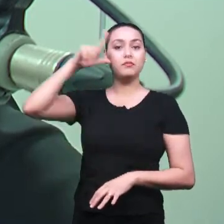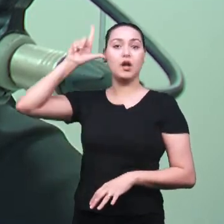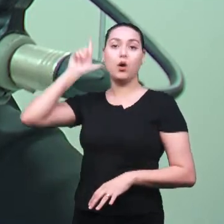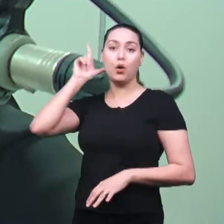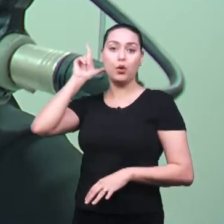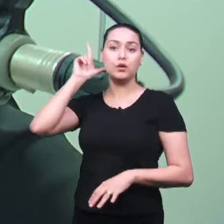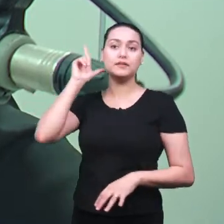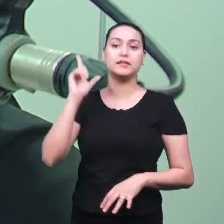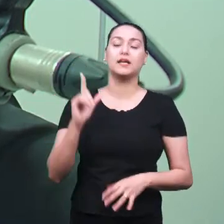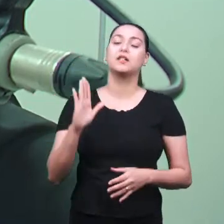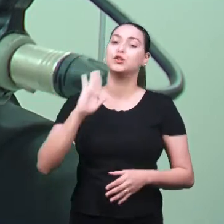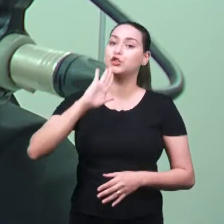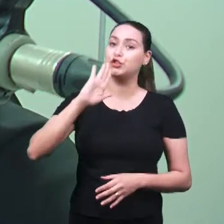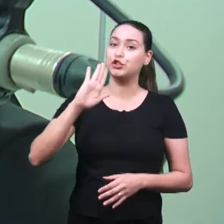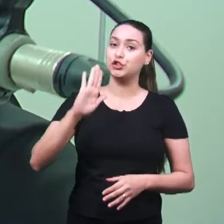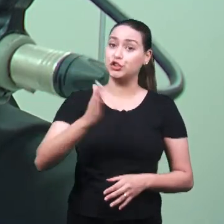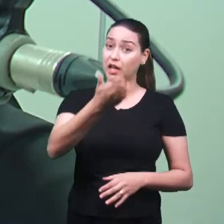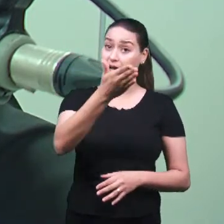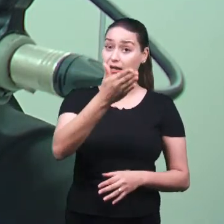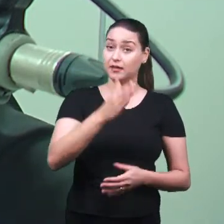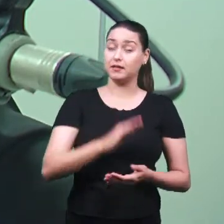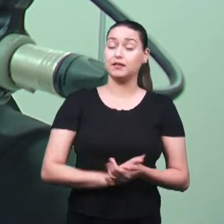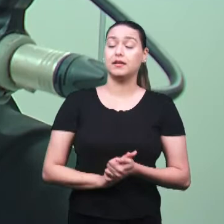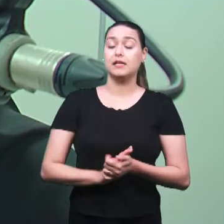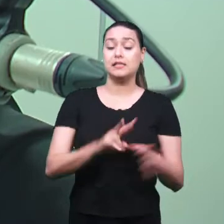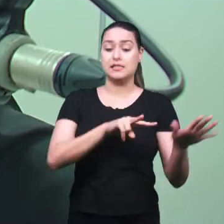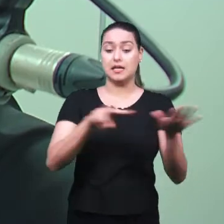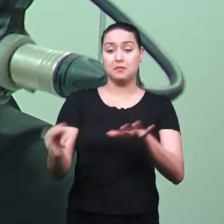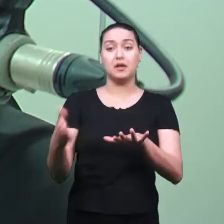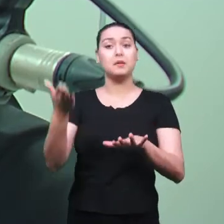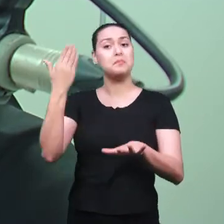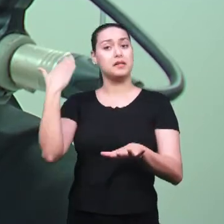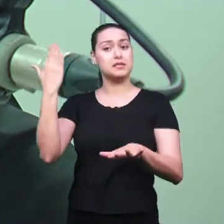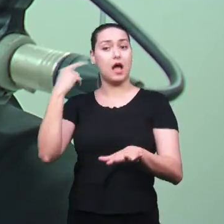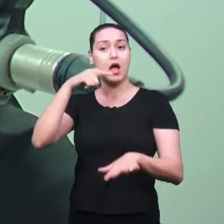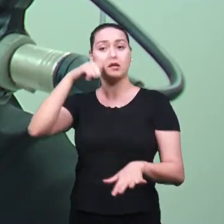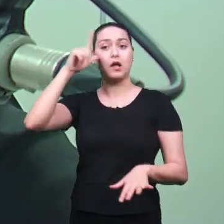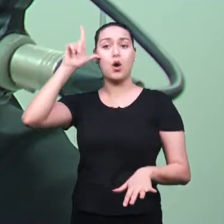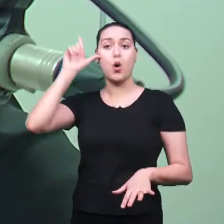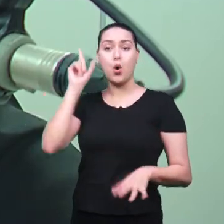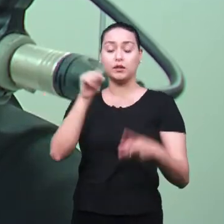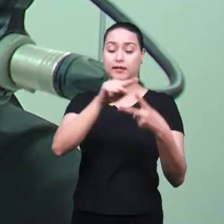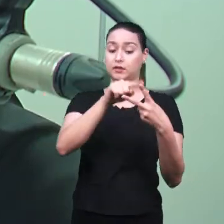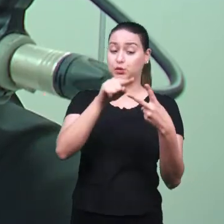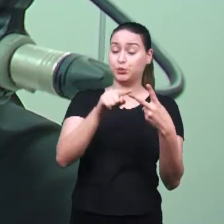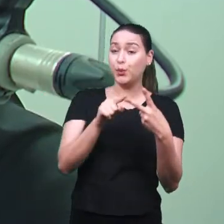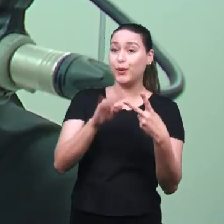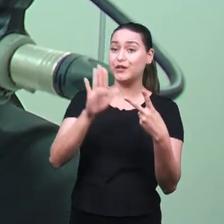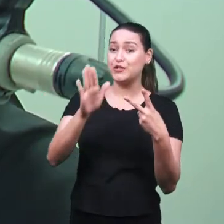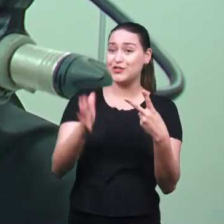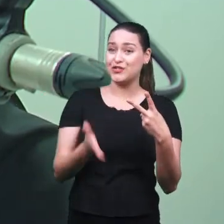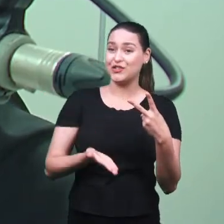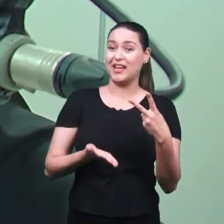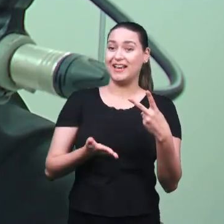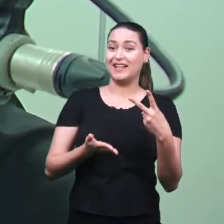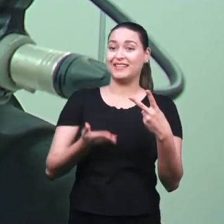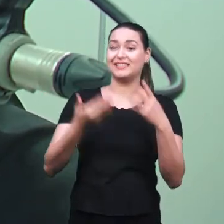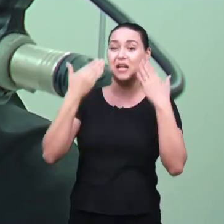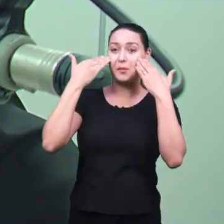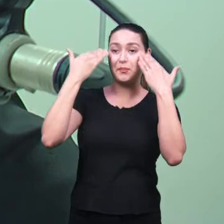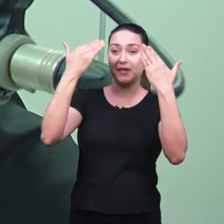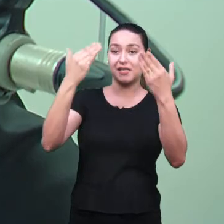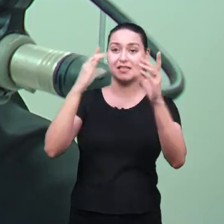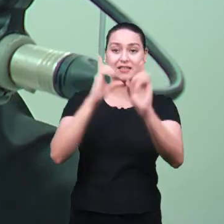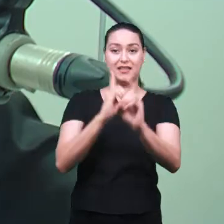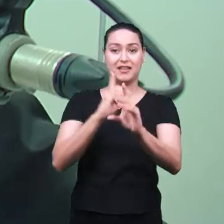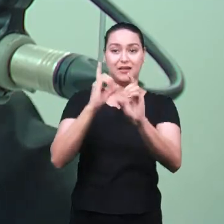segundo programa, né? Já teve um na semana passada, um ontem, 2 programas que já foram ao ar, que estão ali